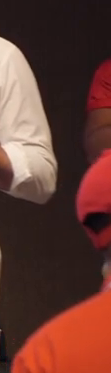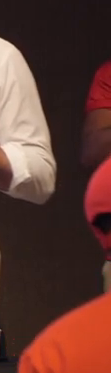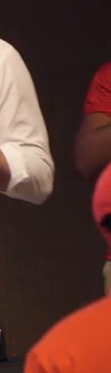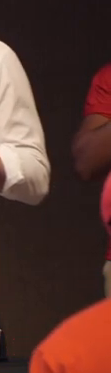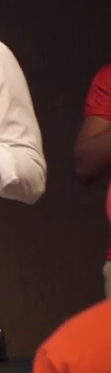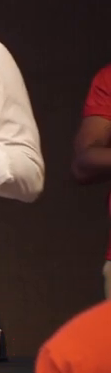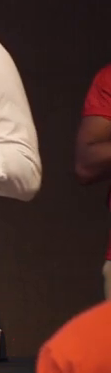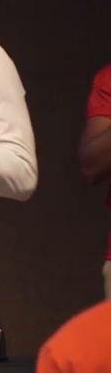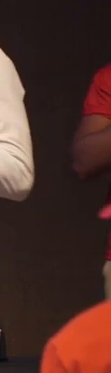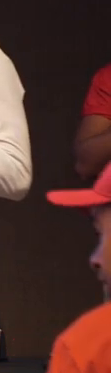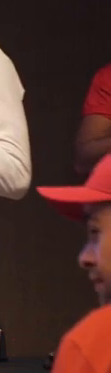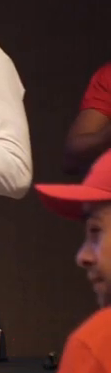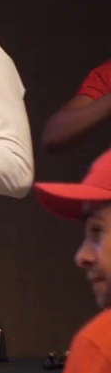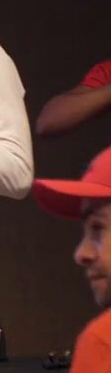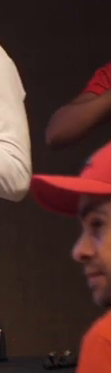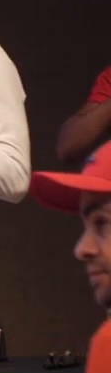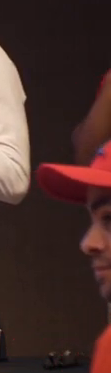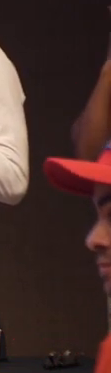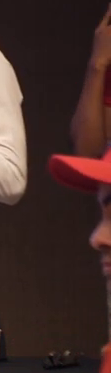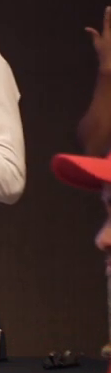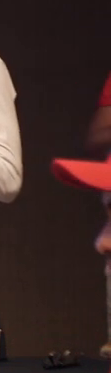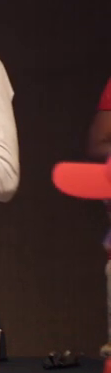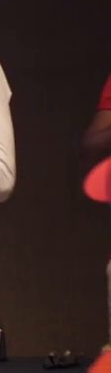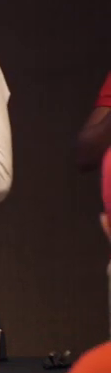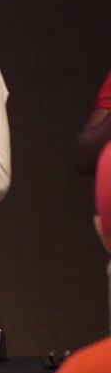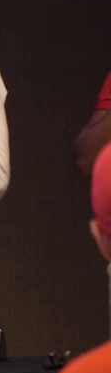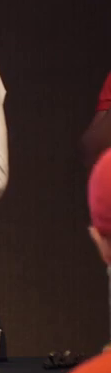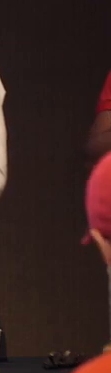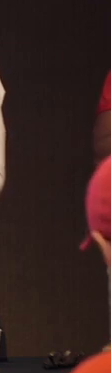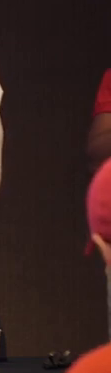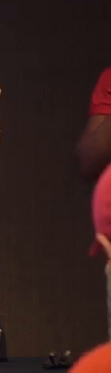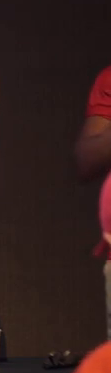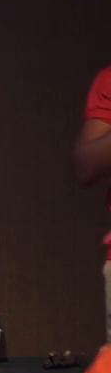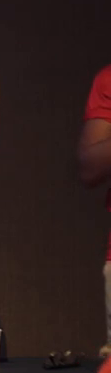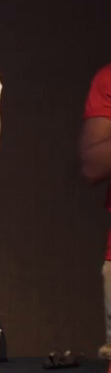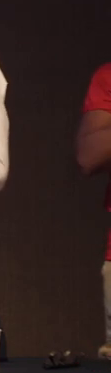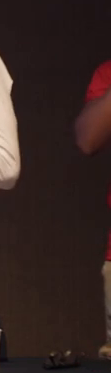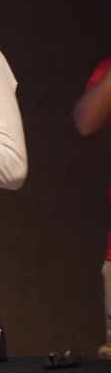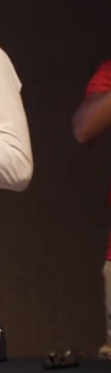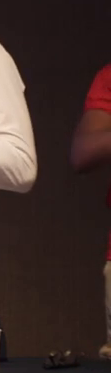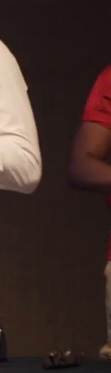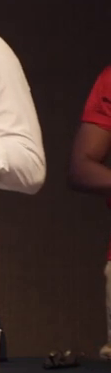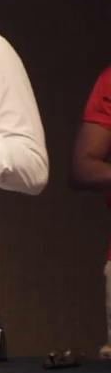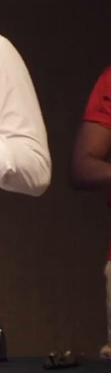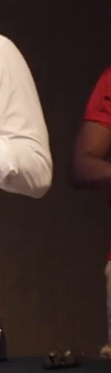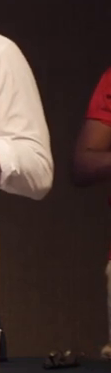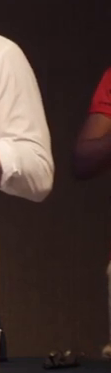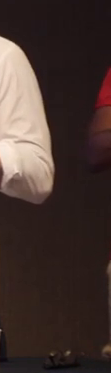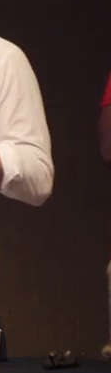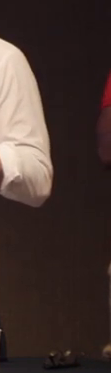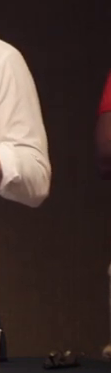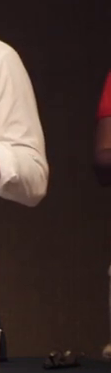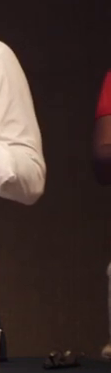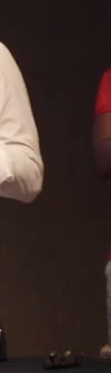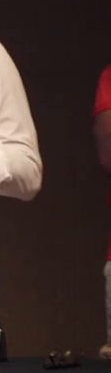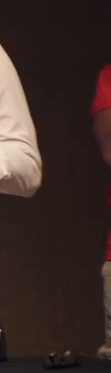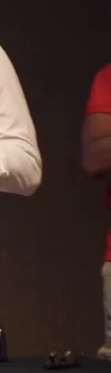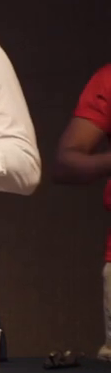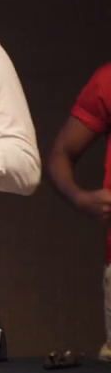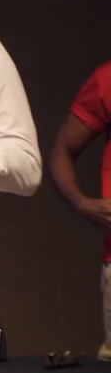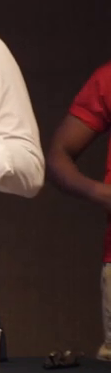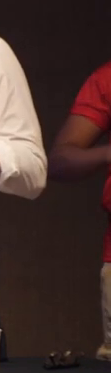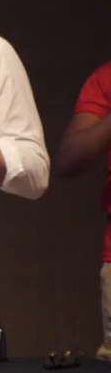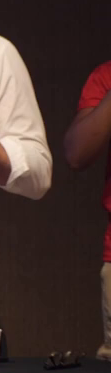qualquer momento da história, pessoal. Não é preciso falar para vocês o que aconteceu nesse Brasil. O golpe contra a presidenta Dilma